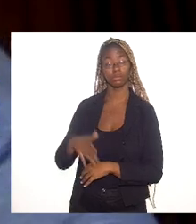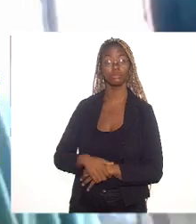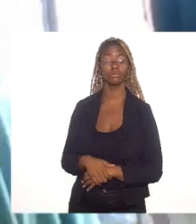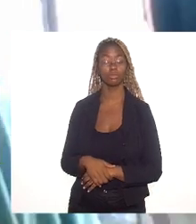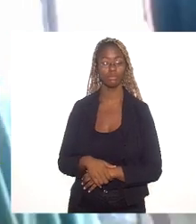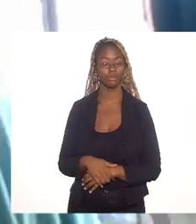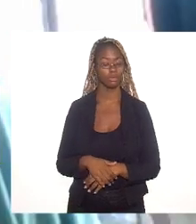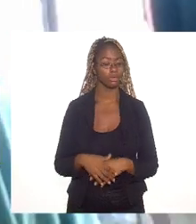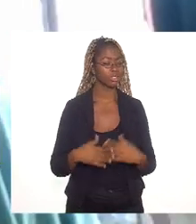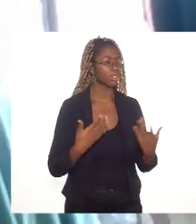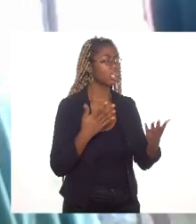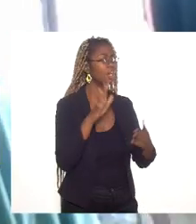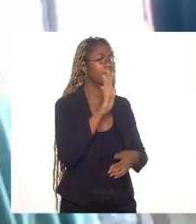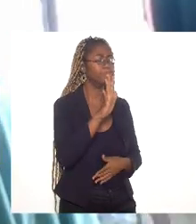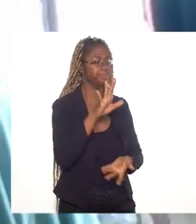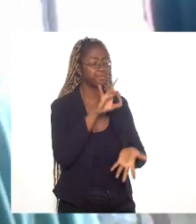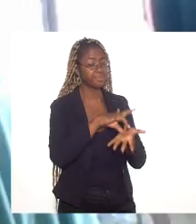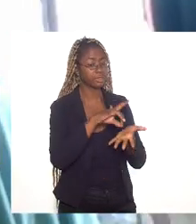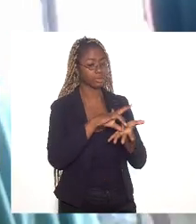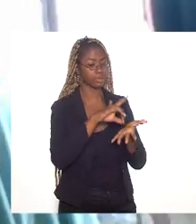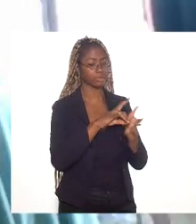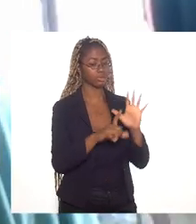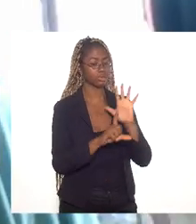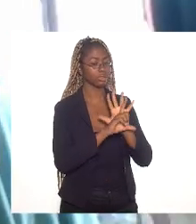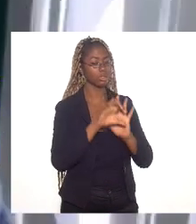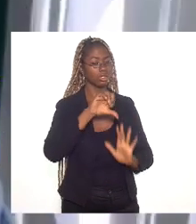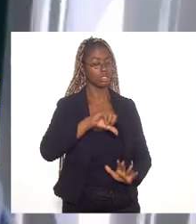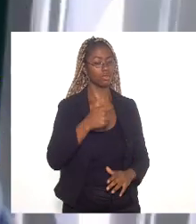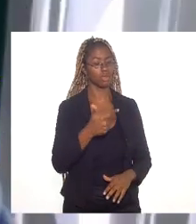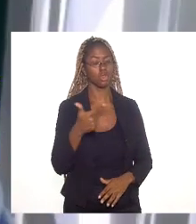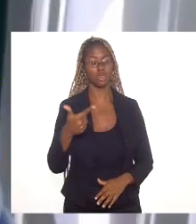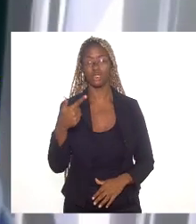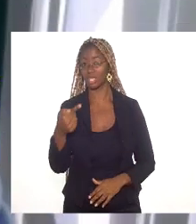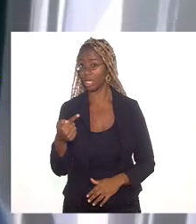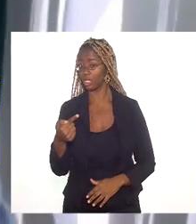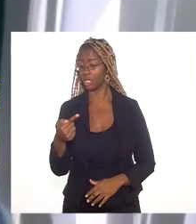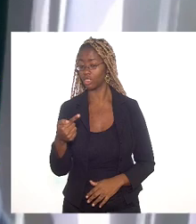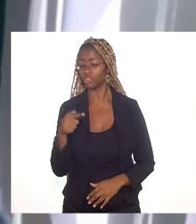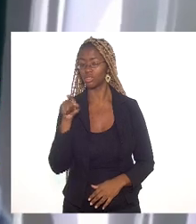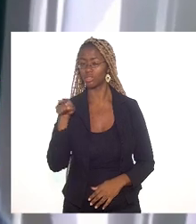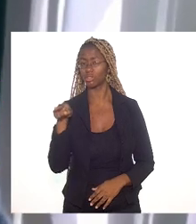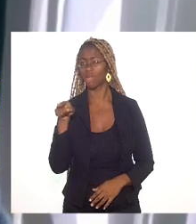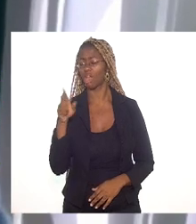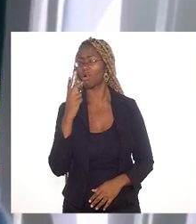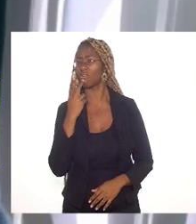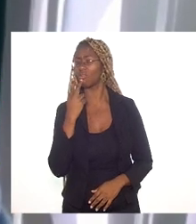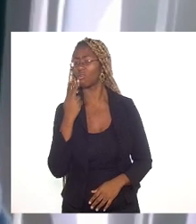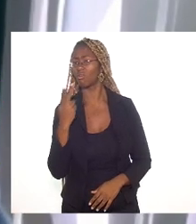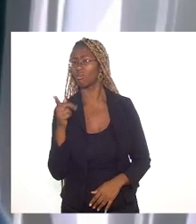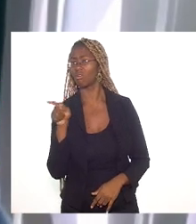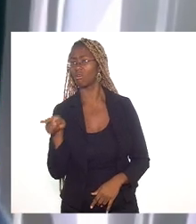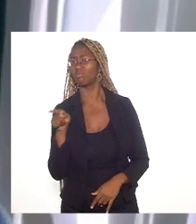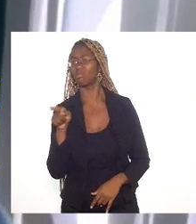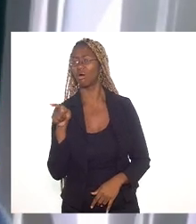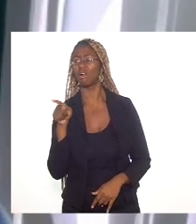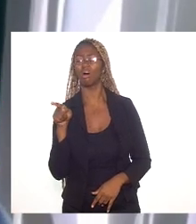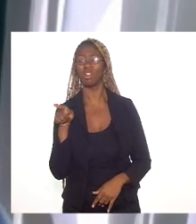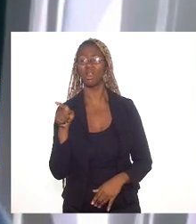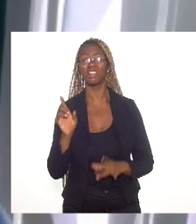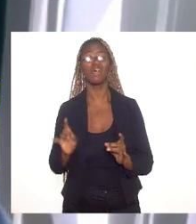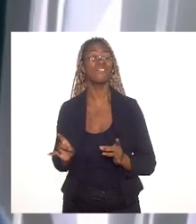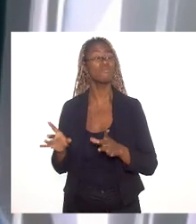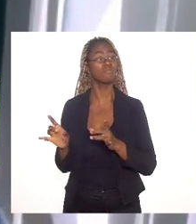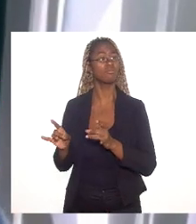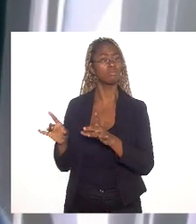É porque, na verdade, a lei 9227, ela trata da alienação, né? Da venda